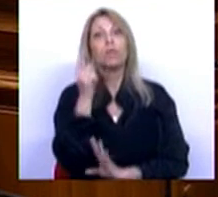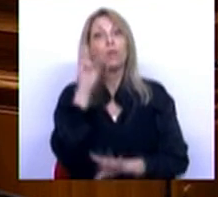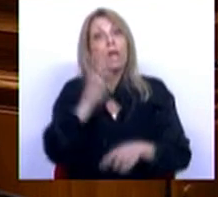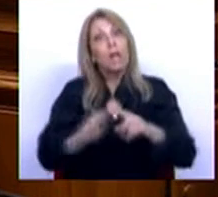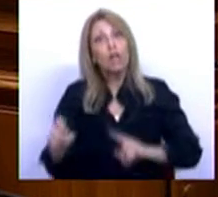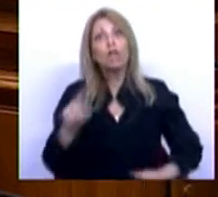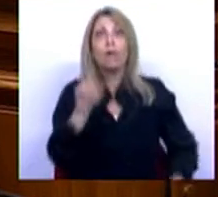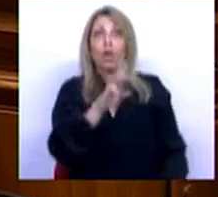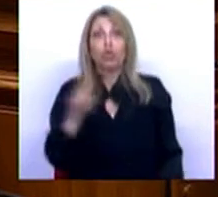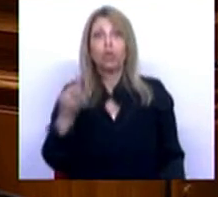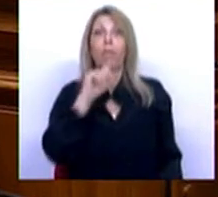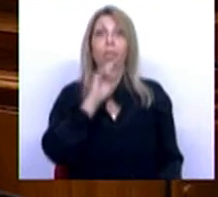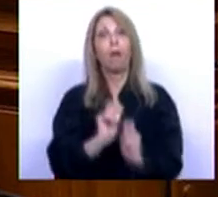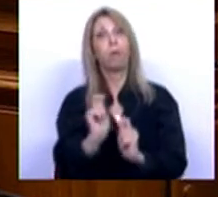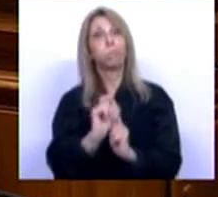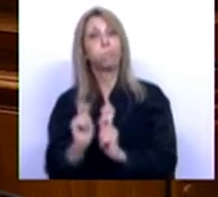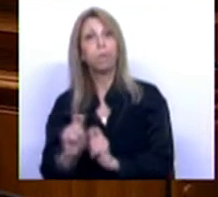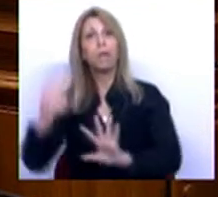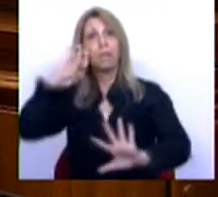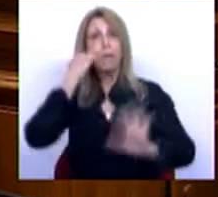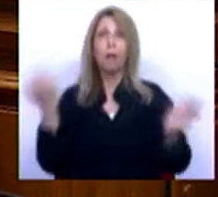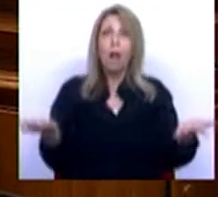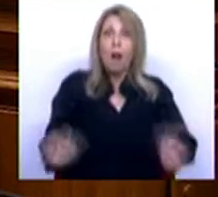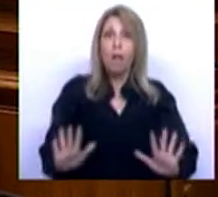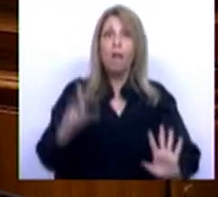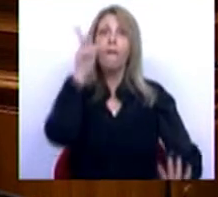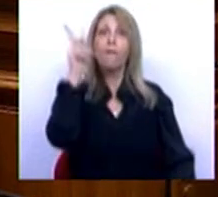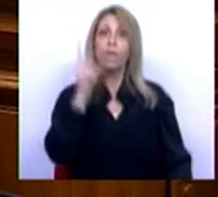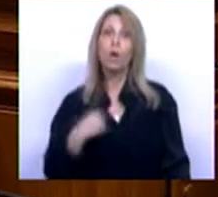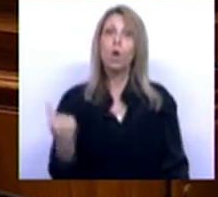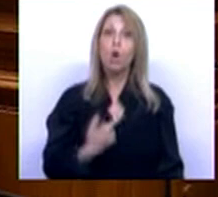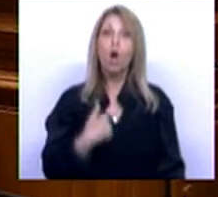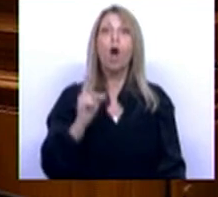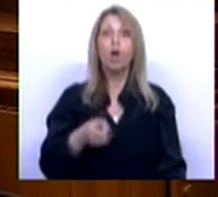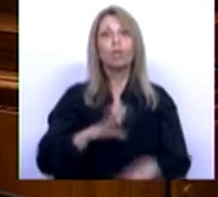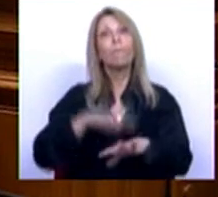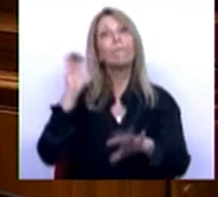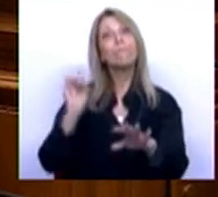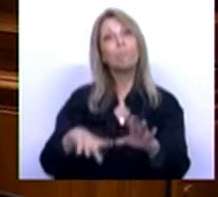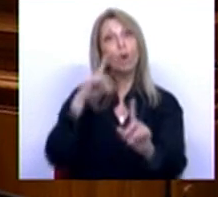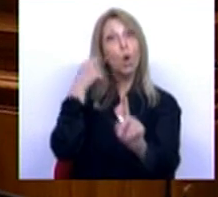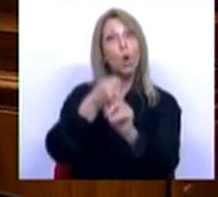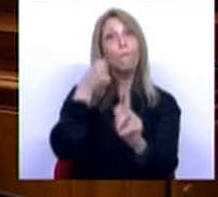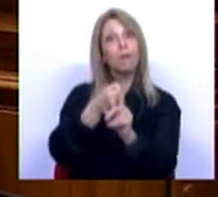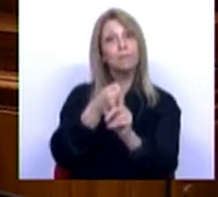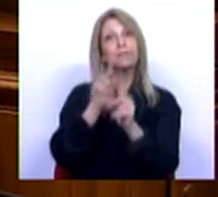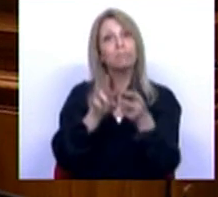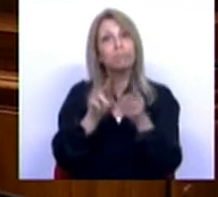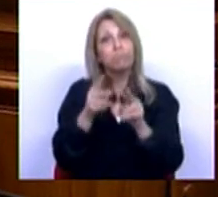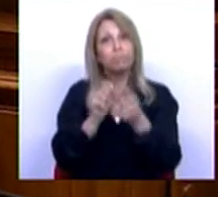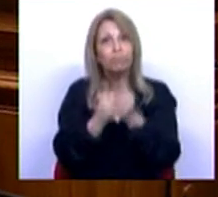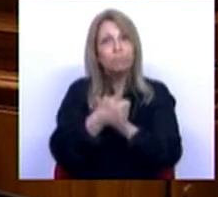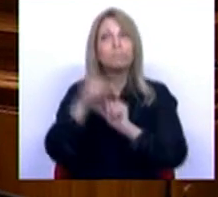sem hipotecar o outro desafio das nossas vidas, que é o combate às alterações climáticas? E, por fim,